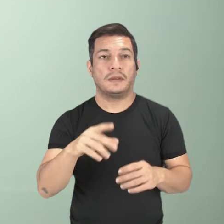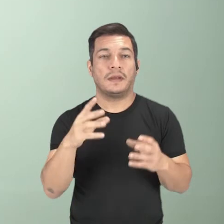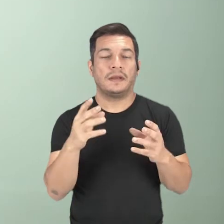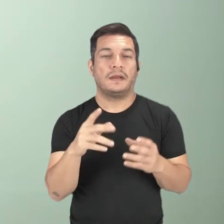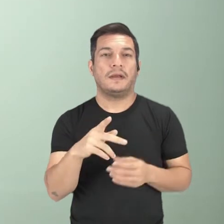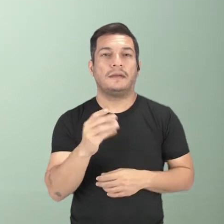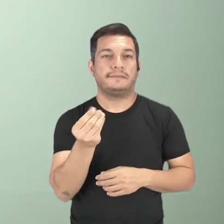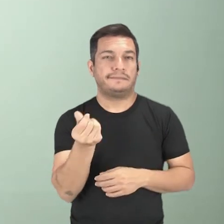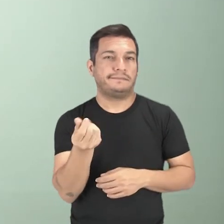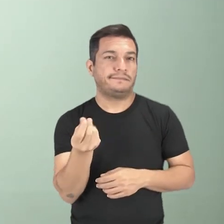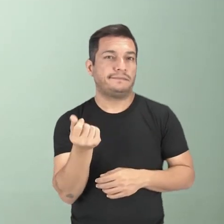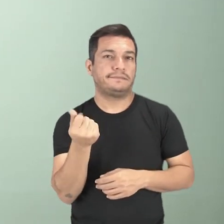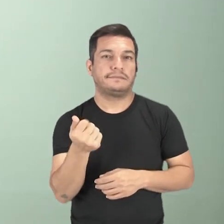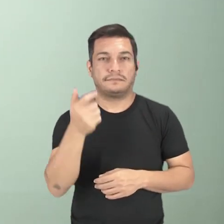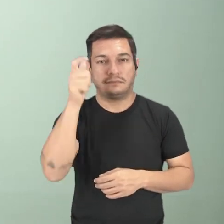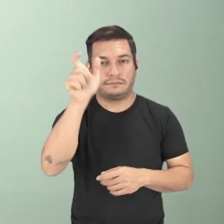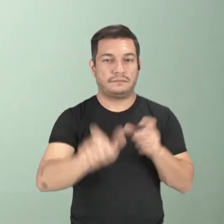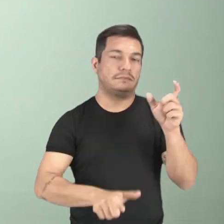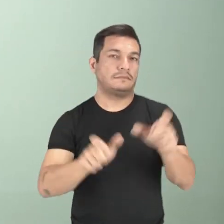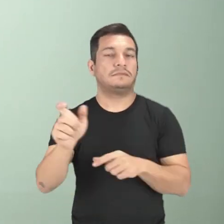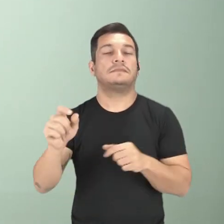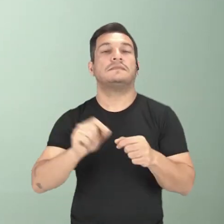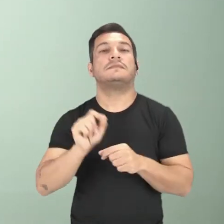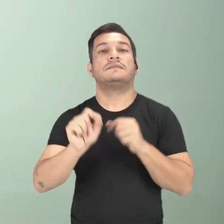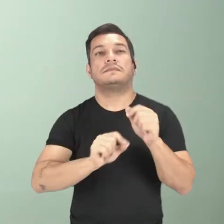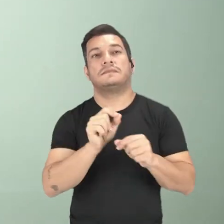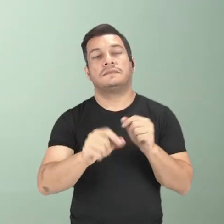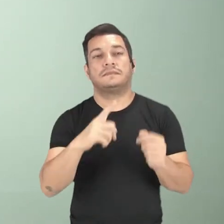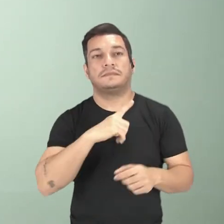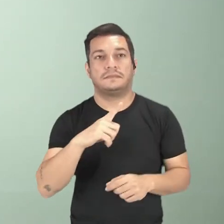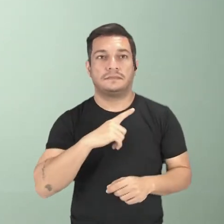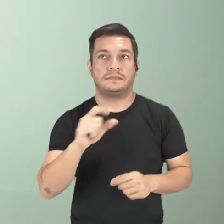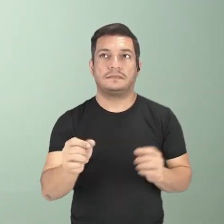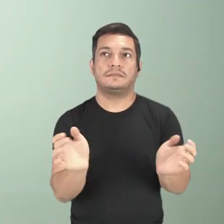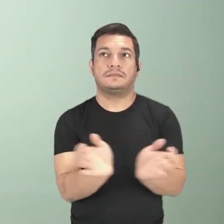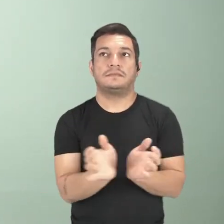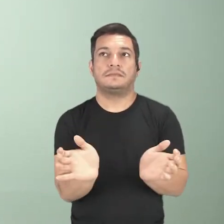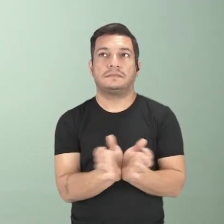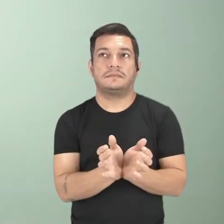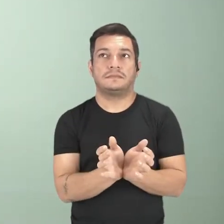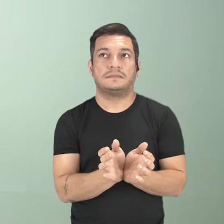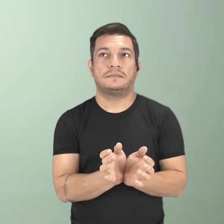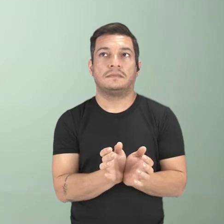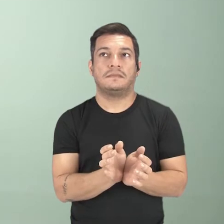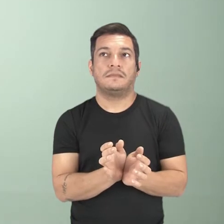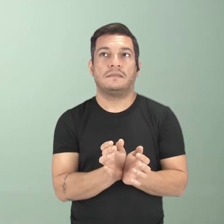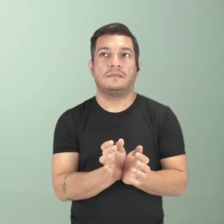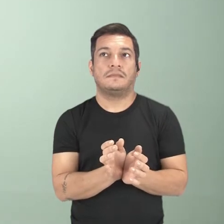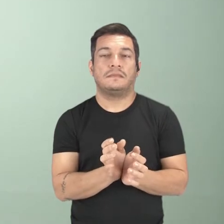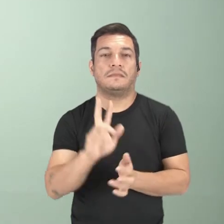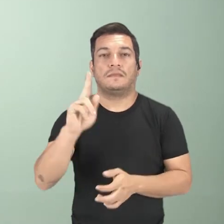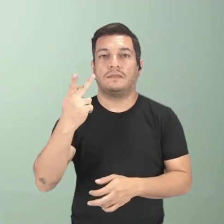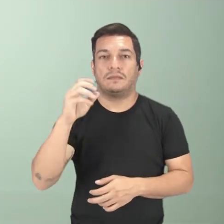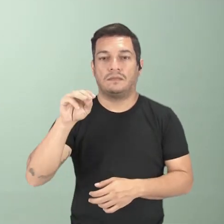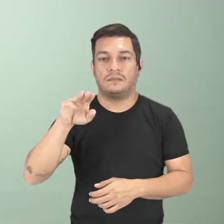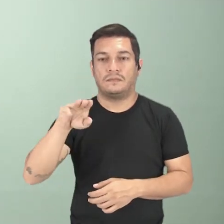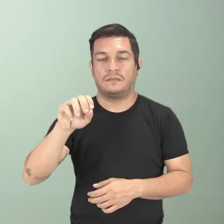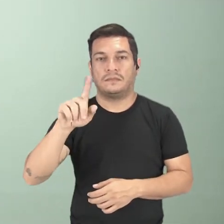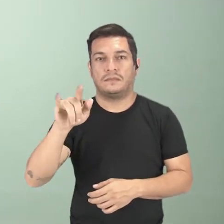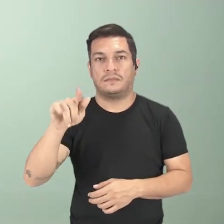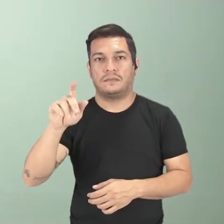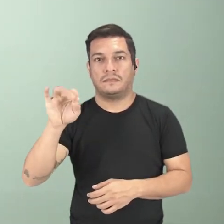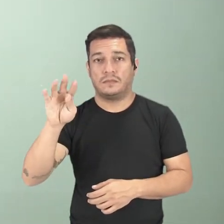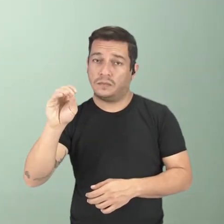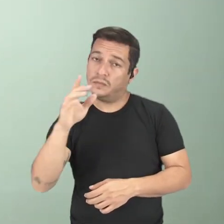pureza dos indivíduos fez com que ele tivesse um grupo, né, homozigoto dominante,